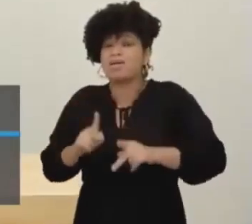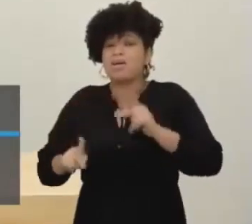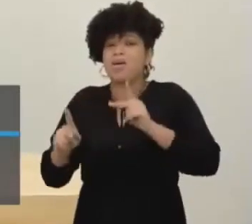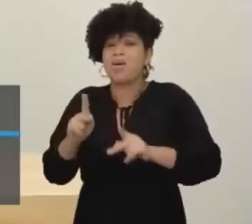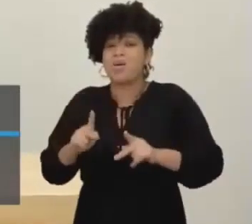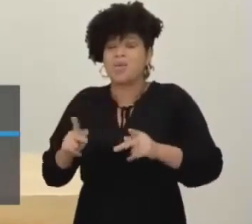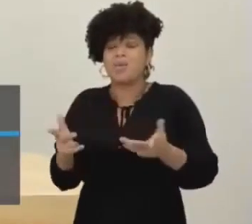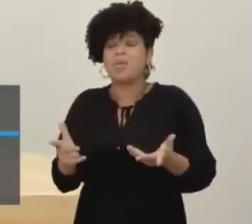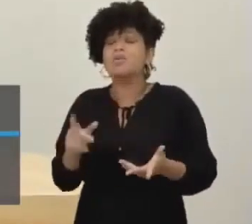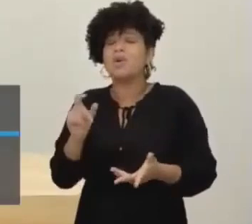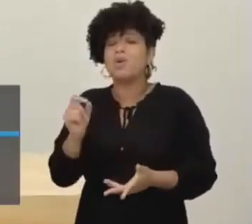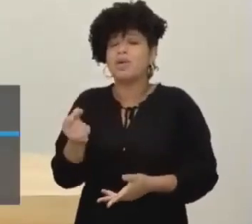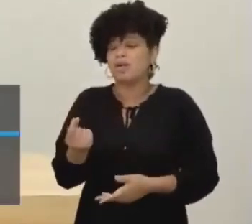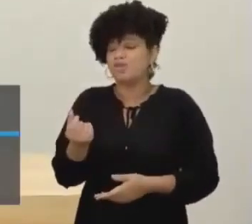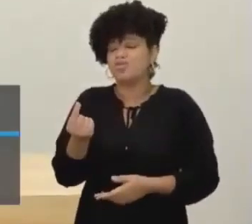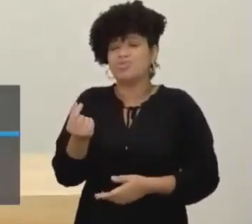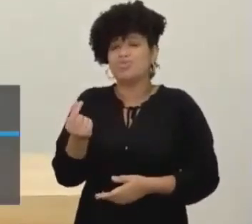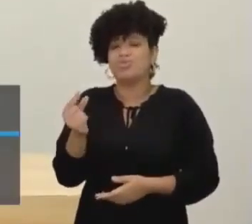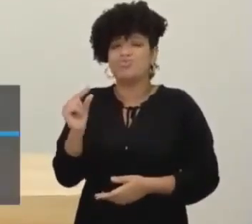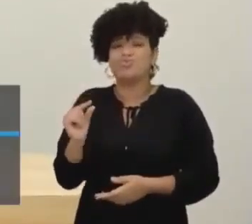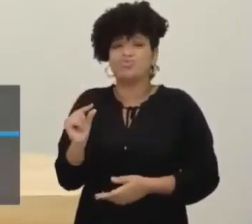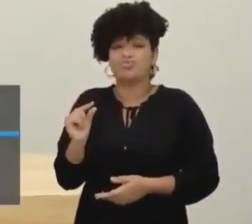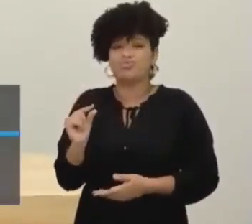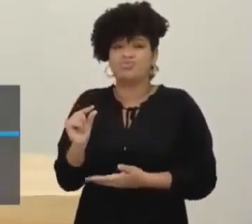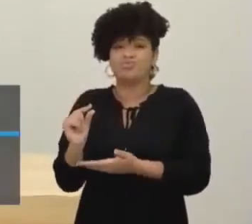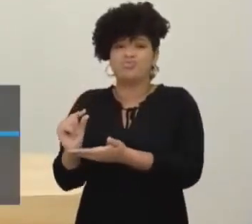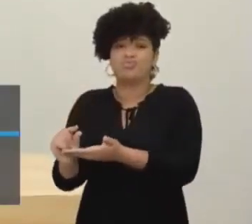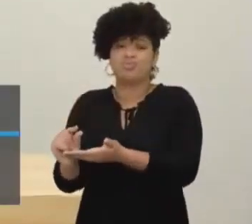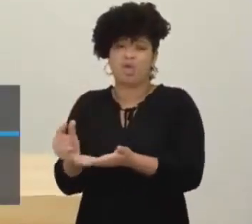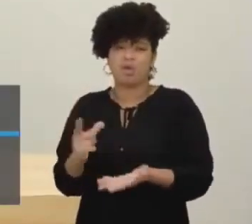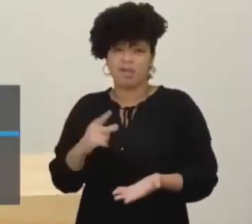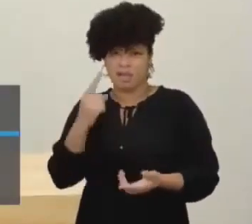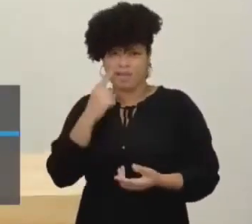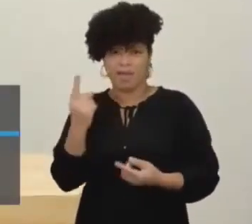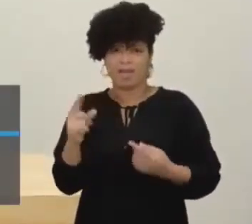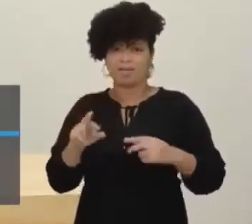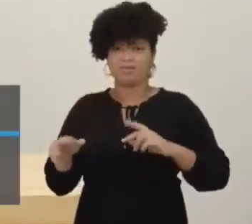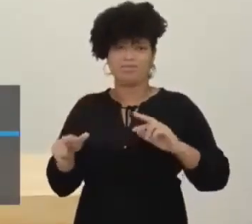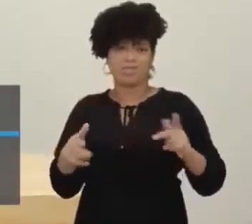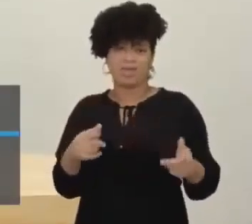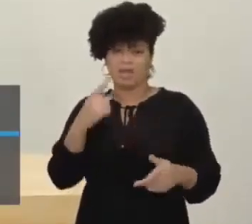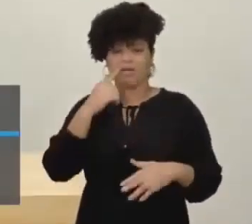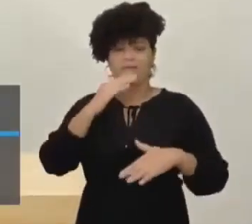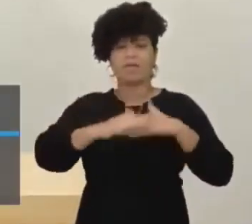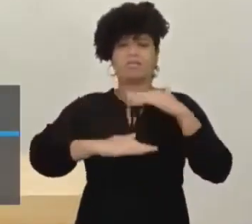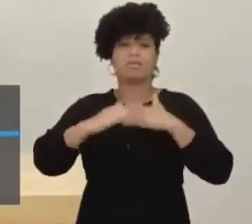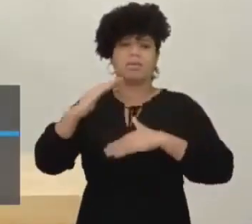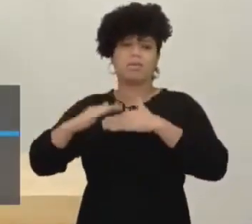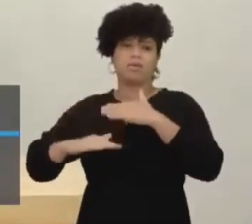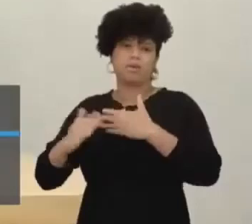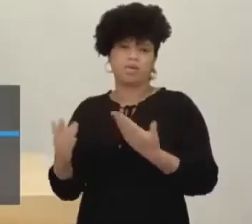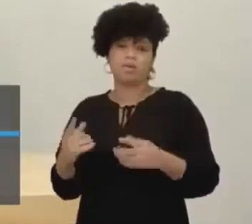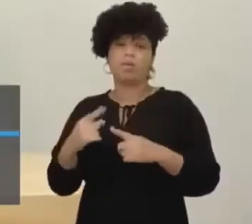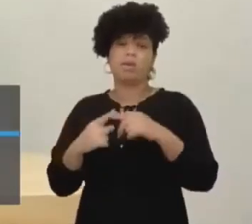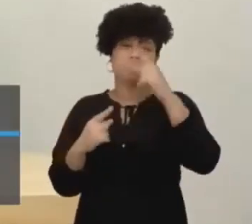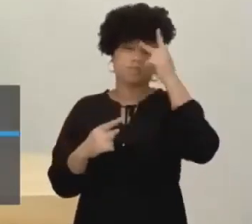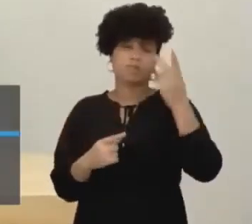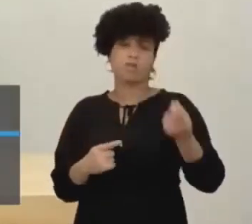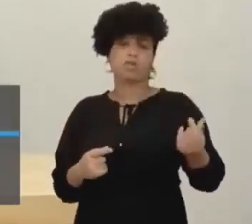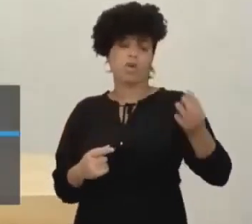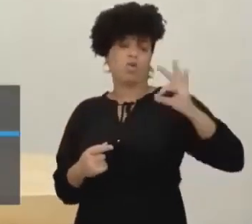recebendo valores bem superiores por isso que se fala que em média né os mais